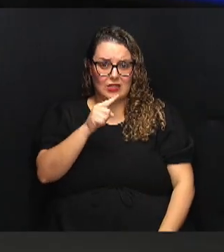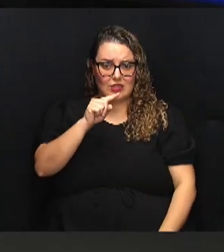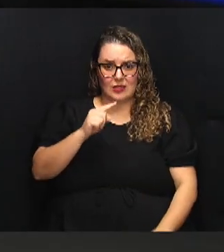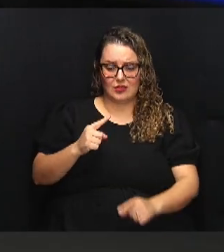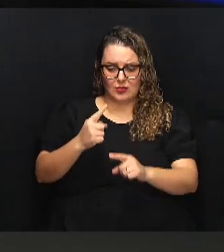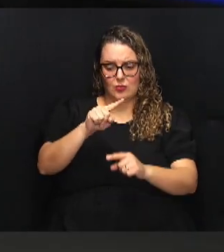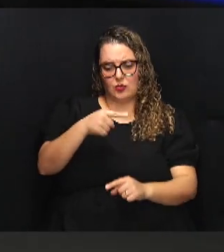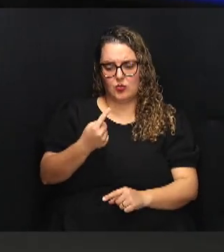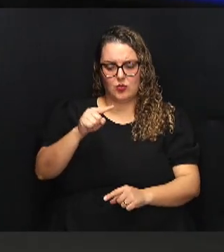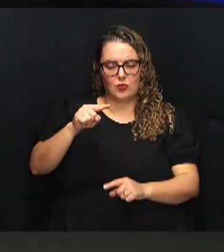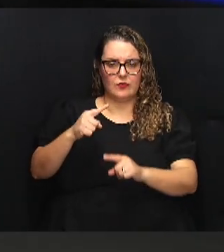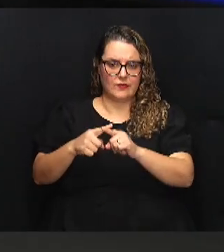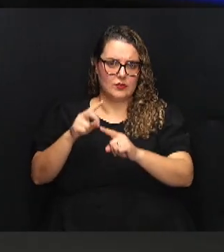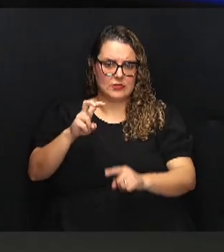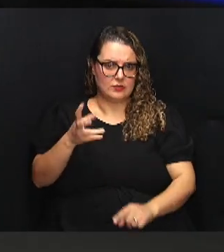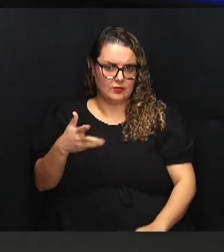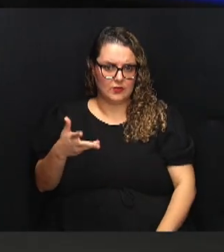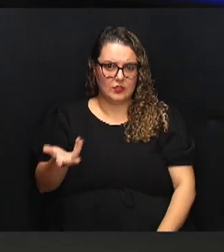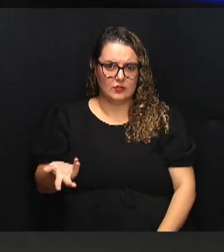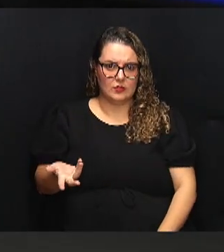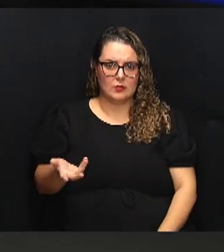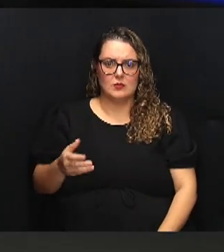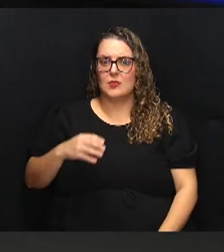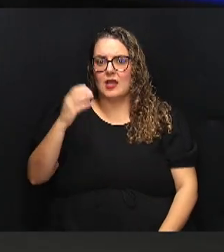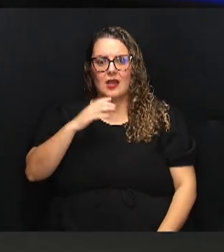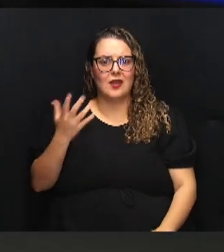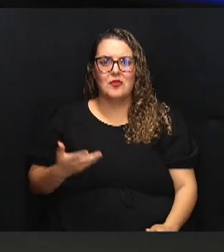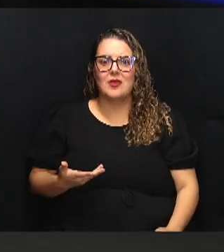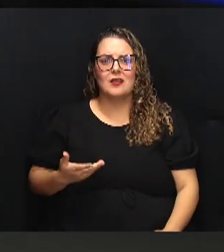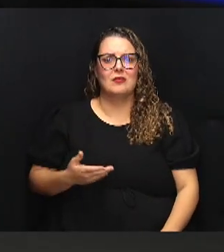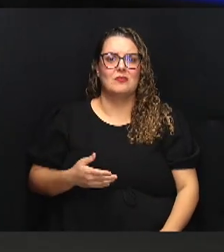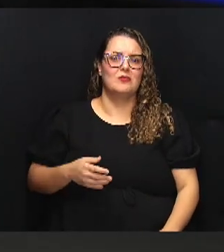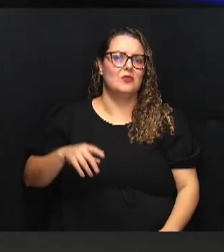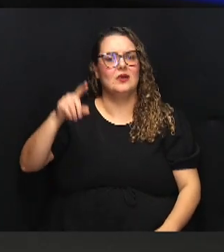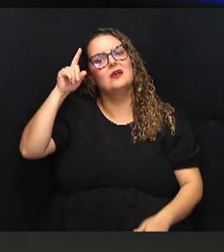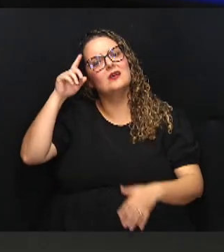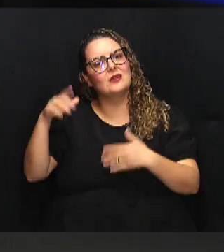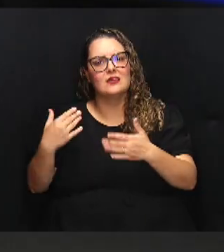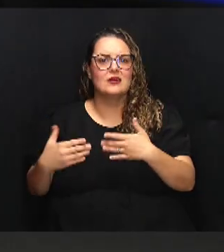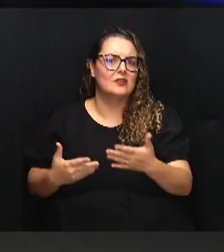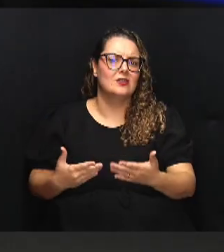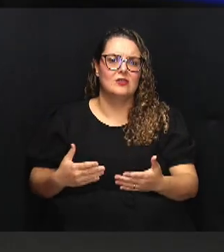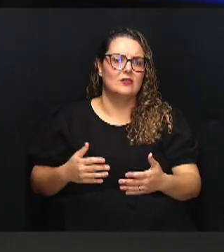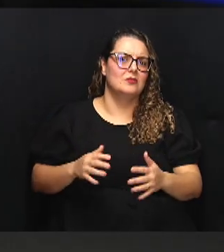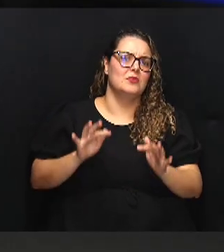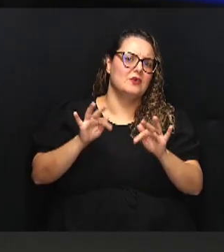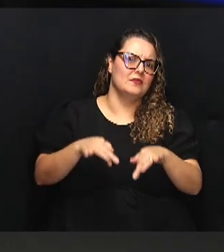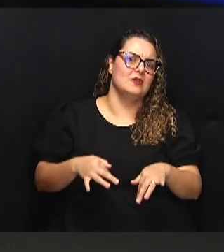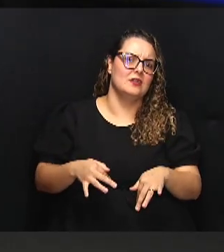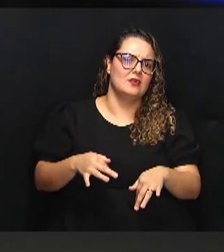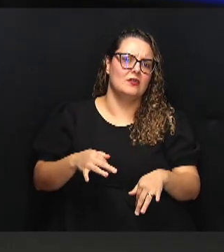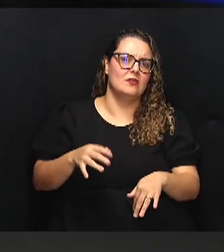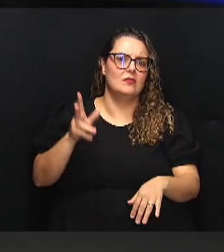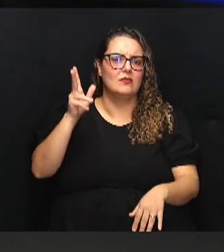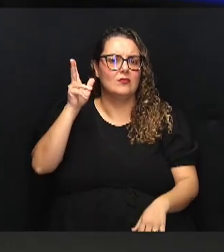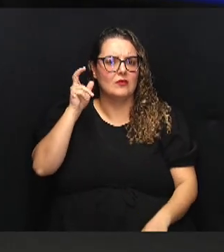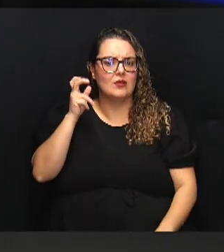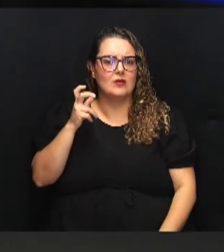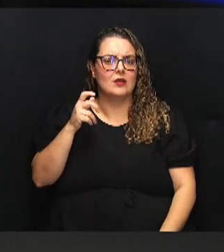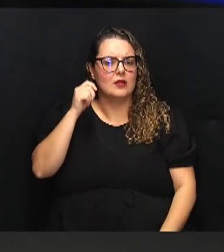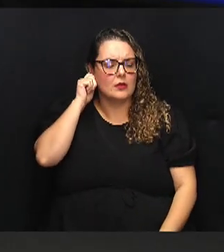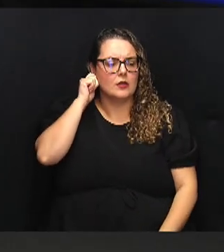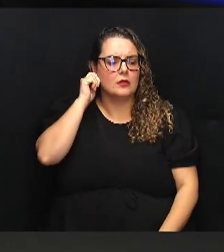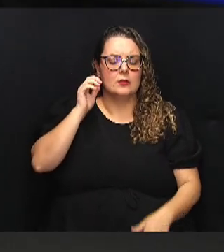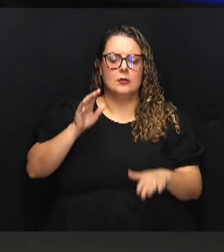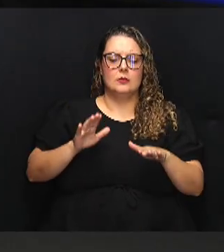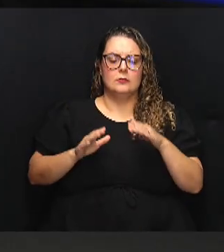e na velocidade 1,5. Porque é mais rápido, justamente por essa rotina, para encerrar o áudio. E aí esse puxão de orelha, sabe quando você coloca